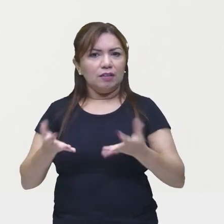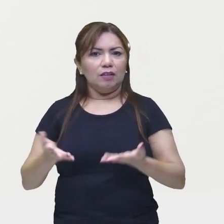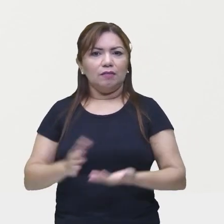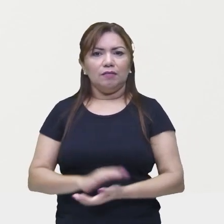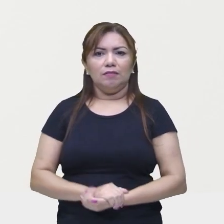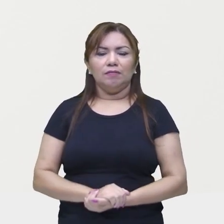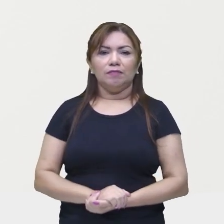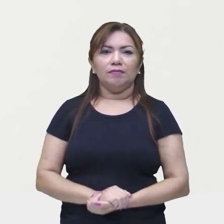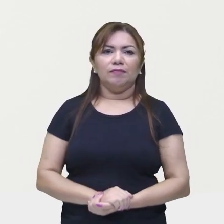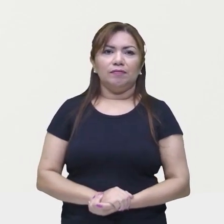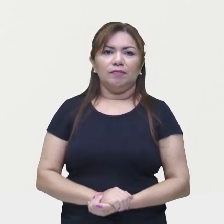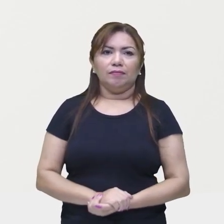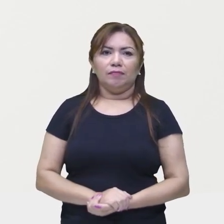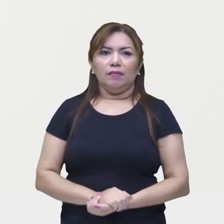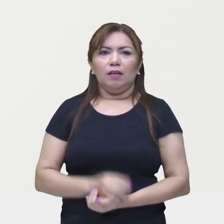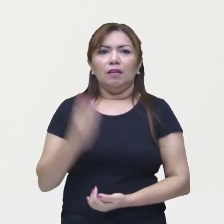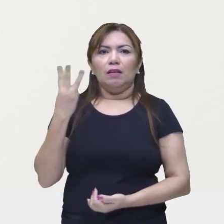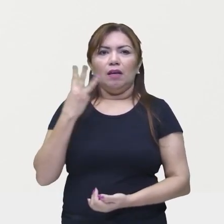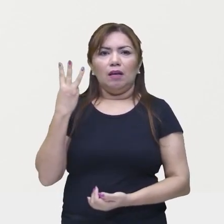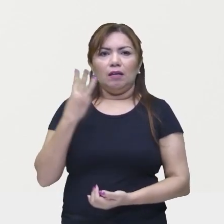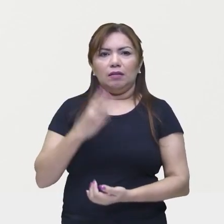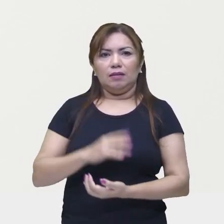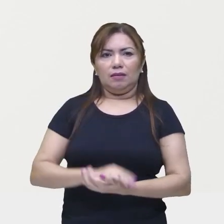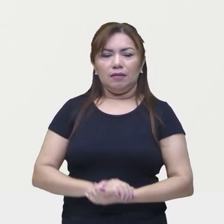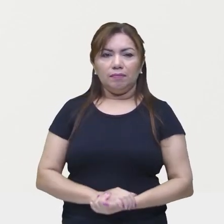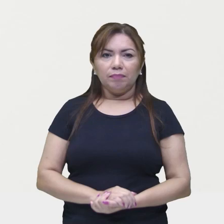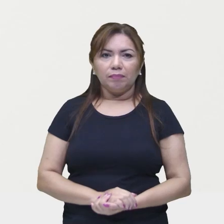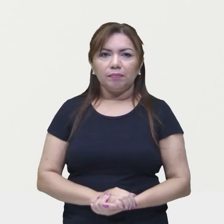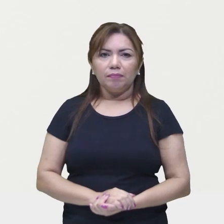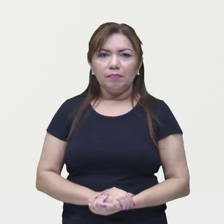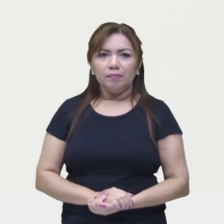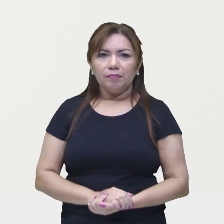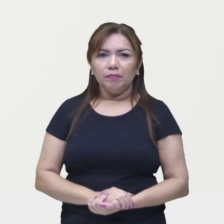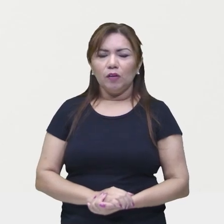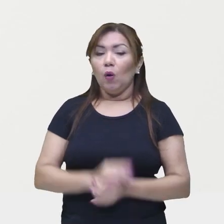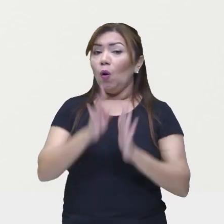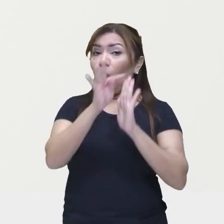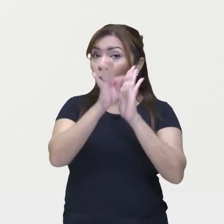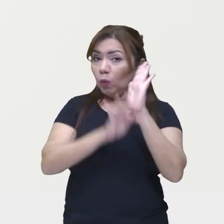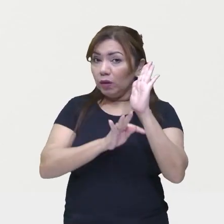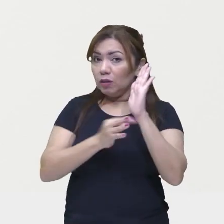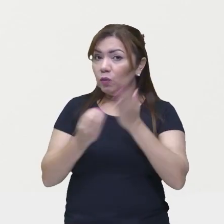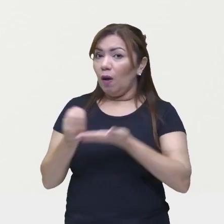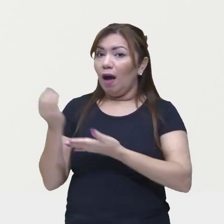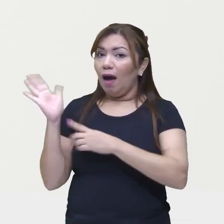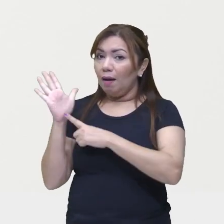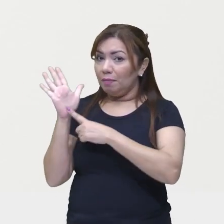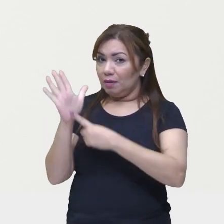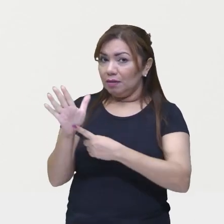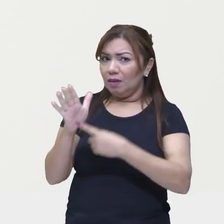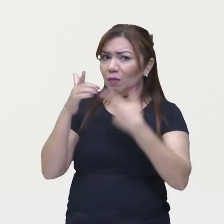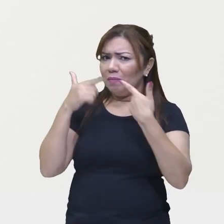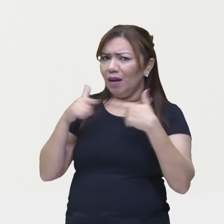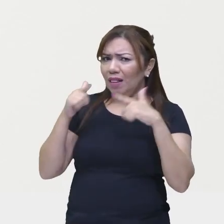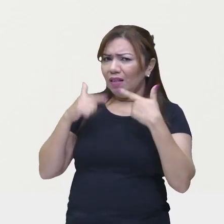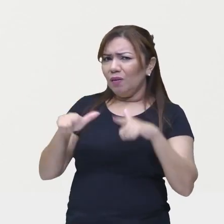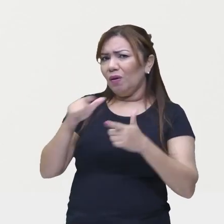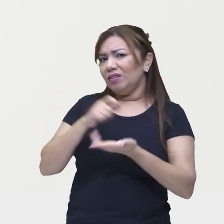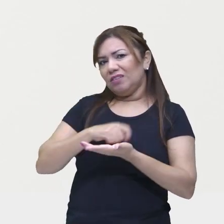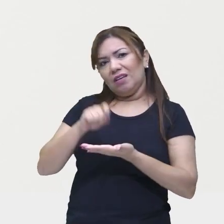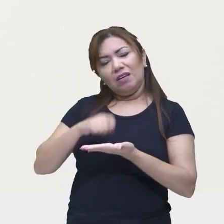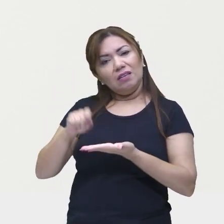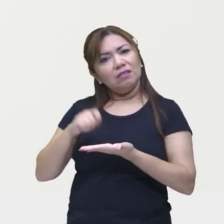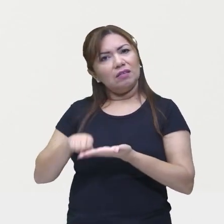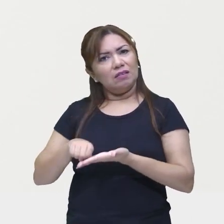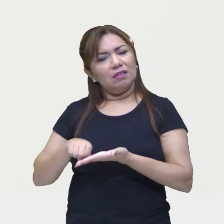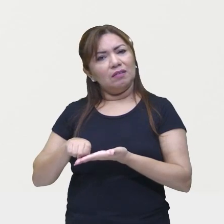e modo de fazer. Questão de número 3. O texto apresenta uma linguagem não